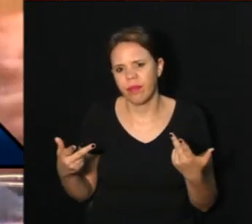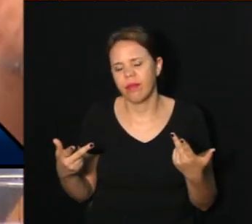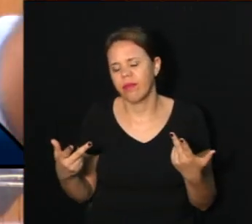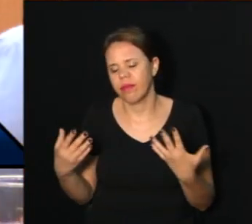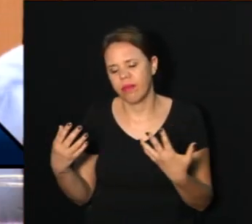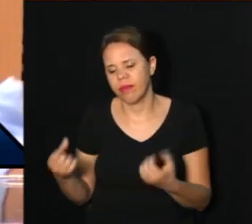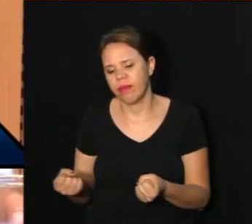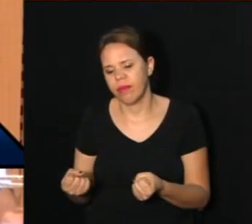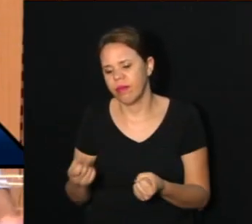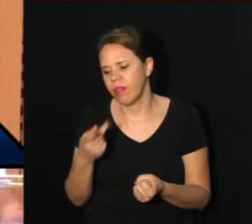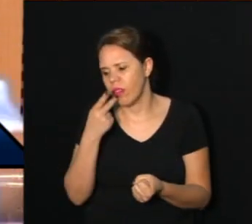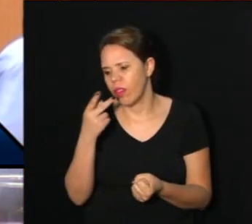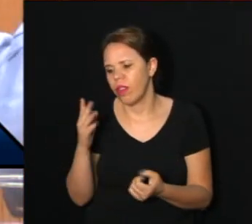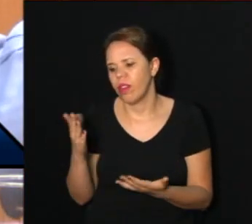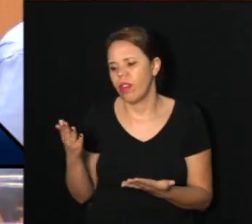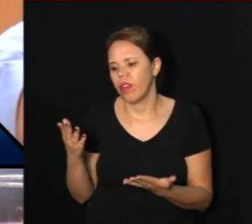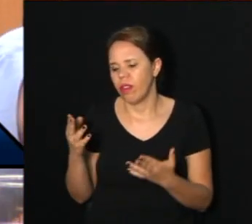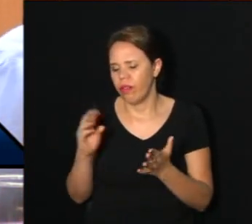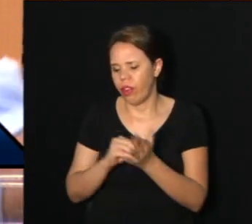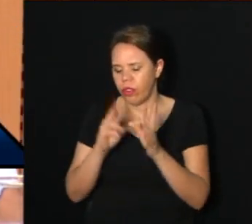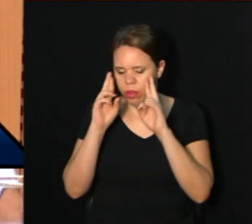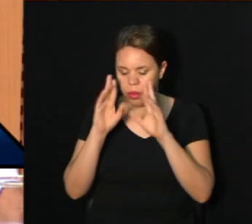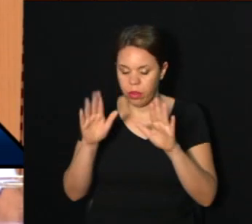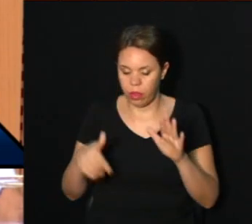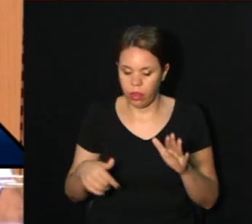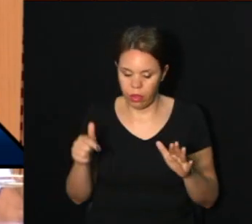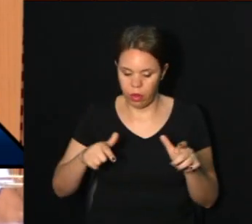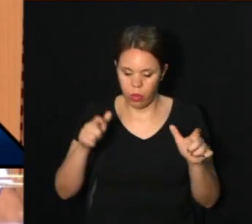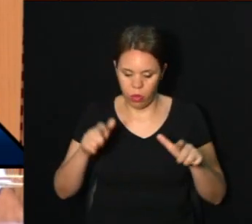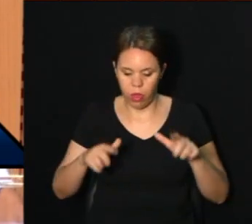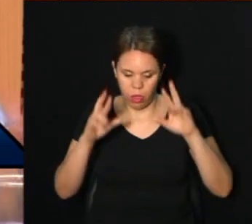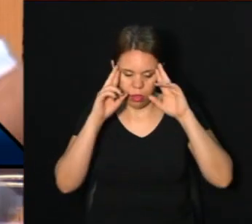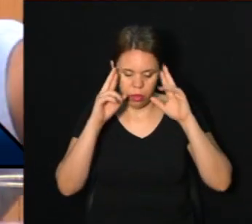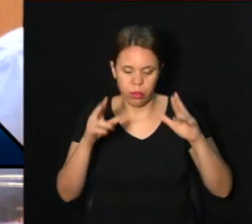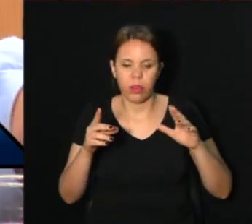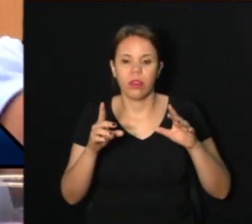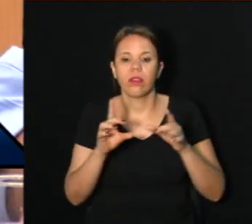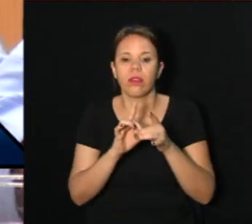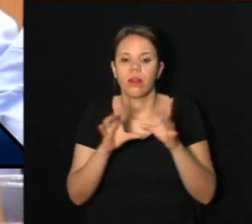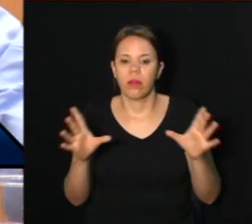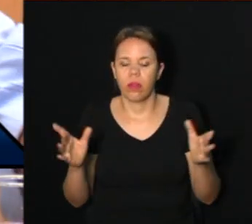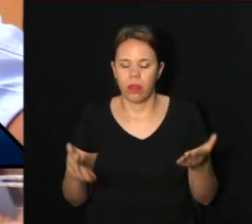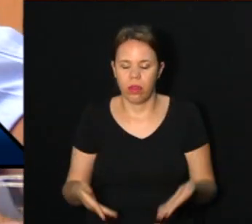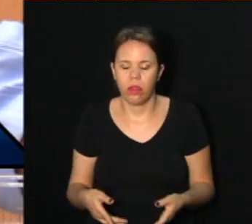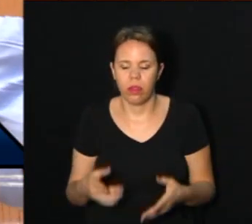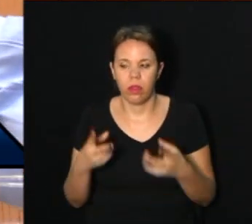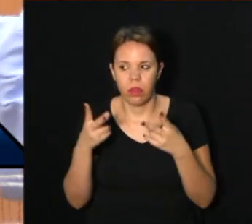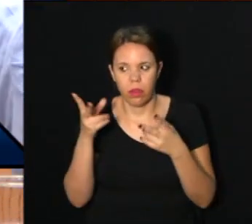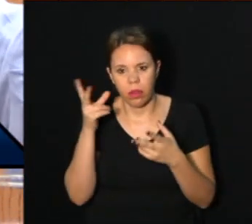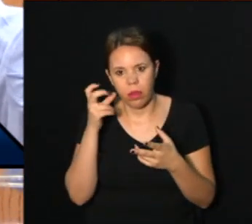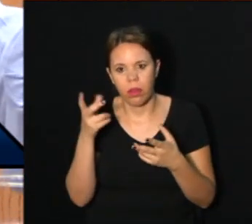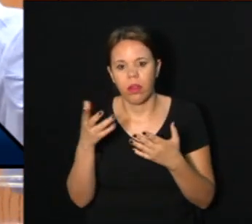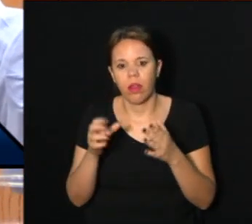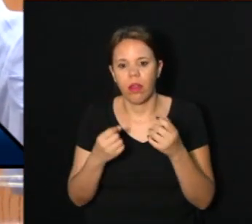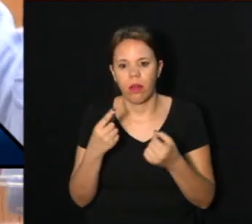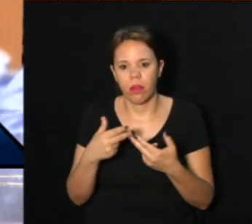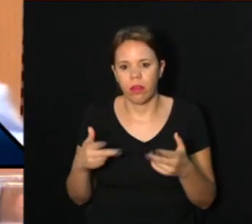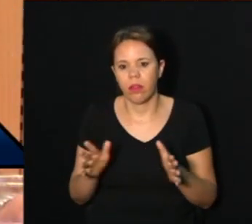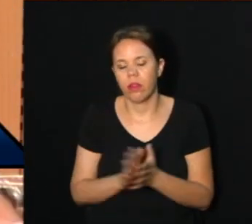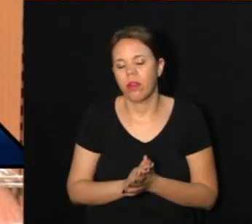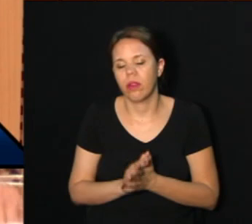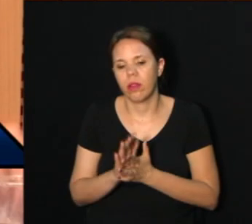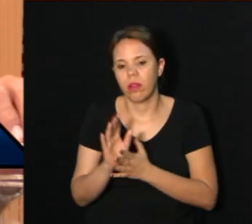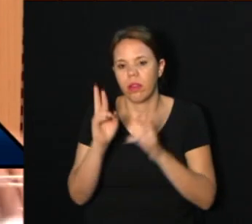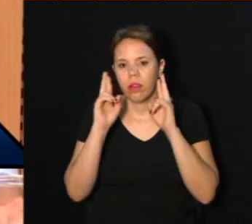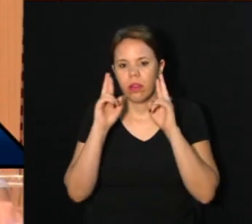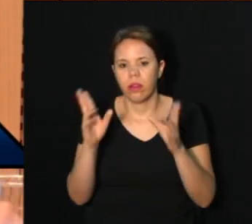considerar, sempre respeitando esse espaço democrático. Então nós temos que, às vezes, escutar algumas coisas assim irônicas e